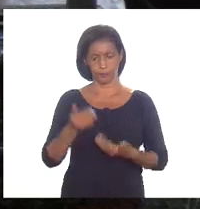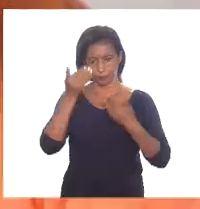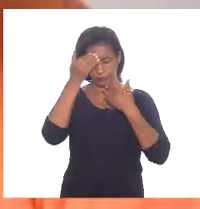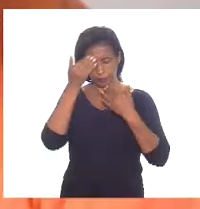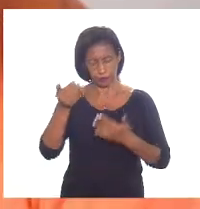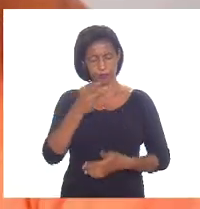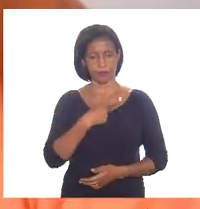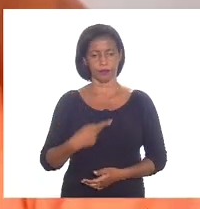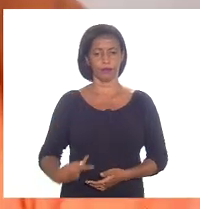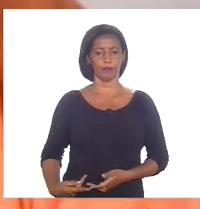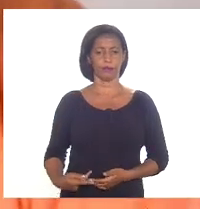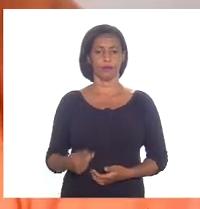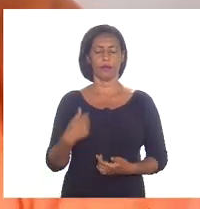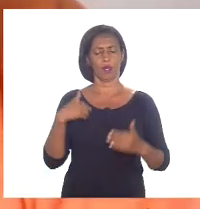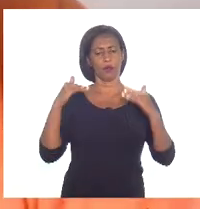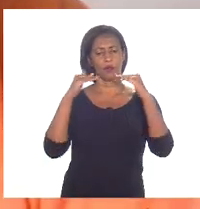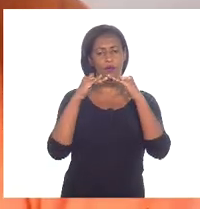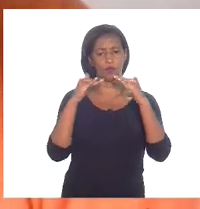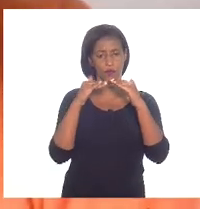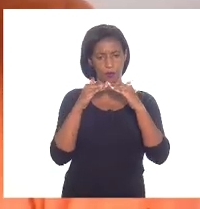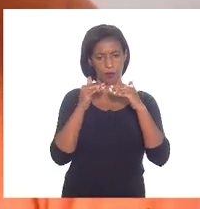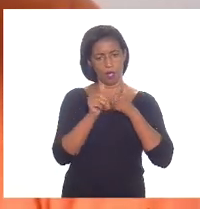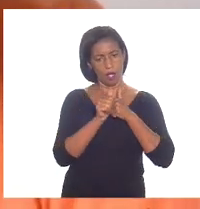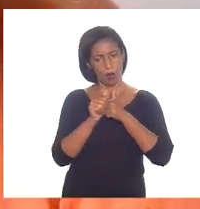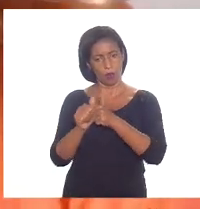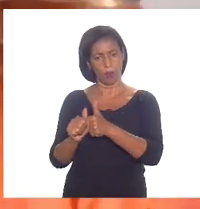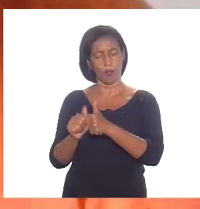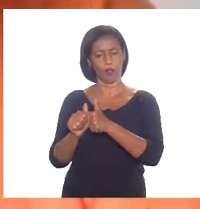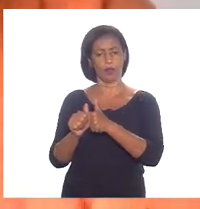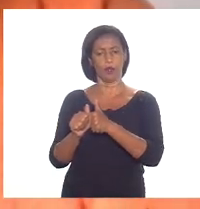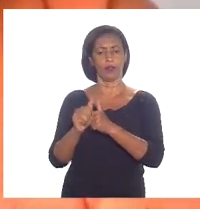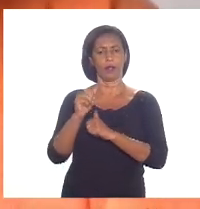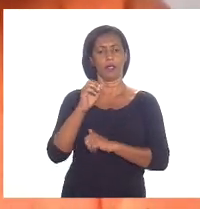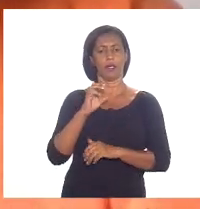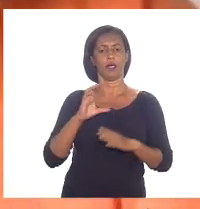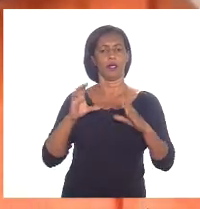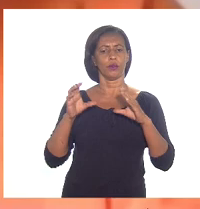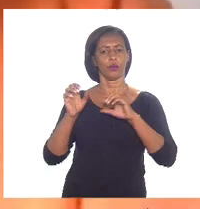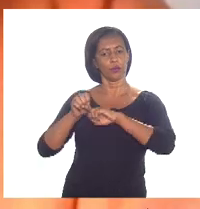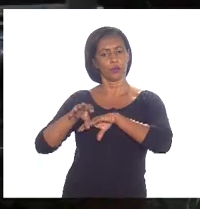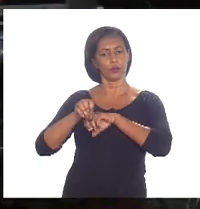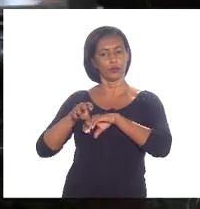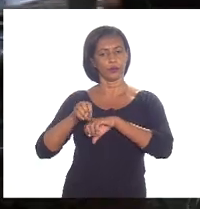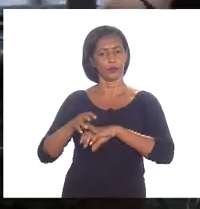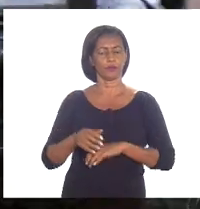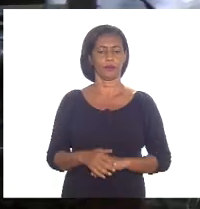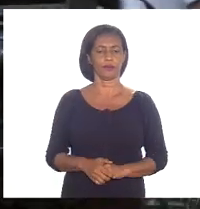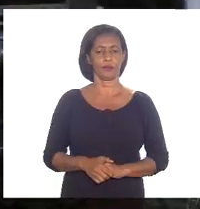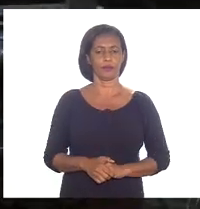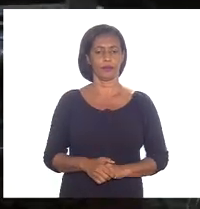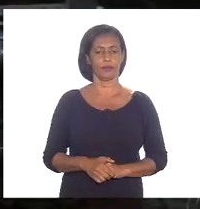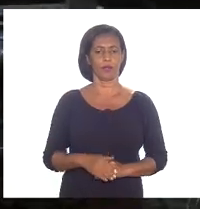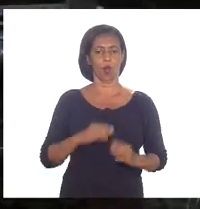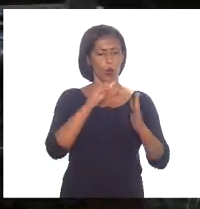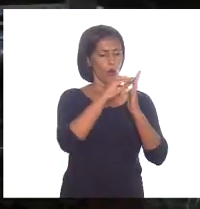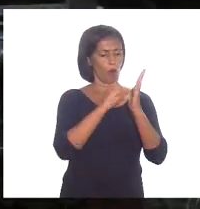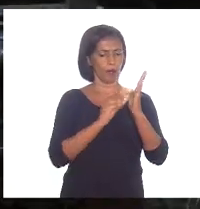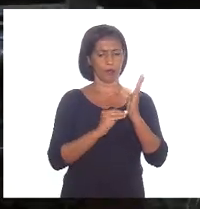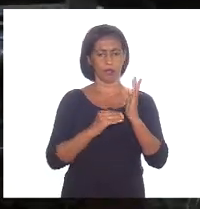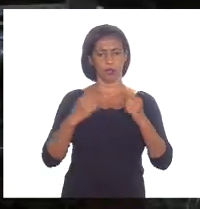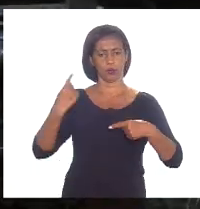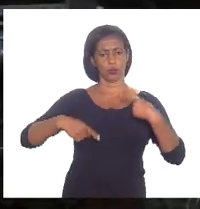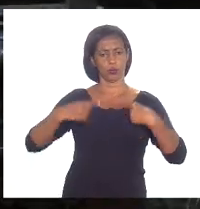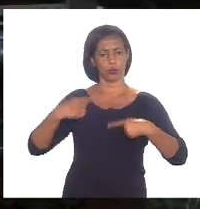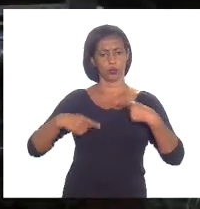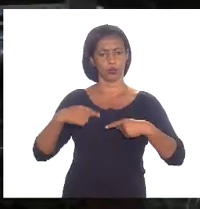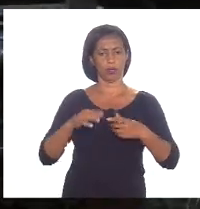Obrigada, presidente. Parecer favorável, acompanhando o parecer da Comissão de Educação. Com os pareceres emitidos em discussão.